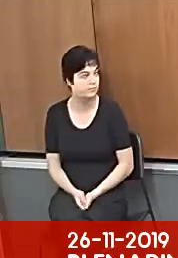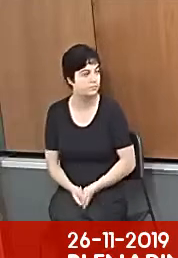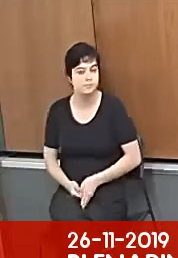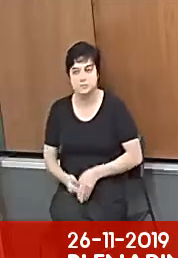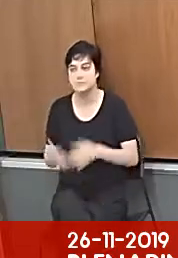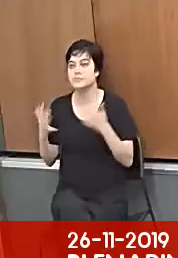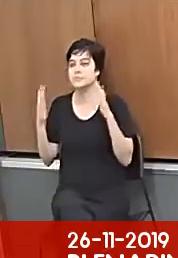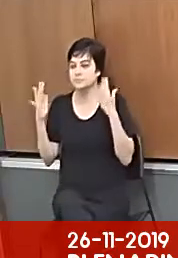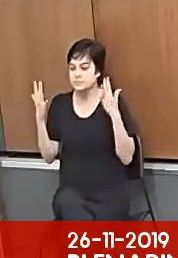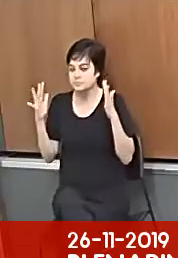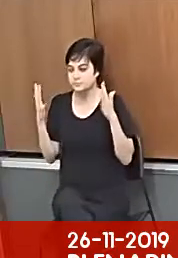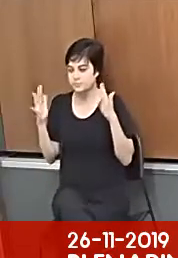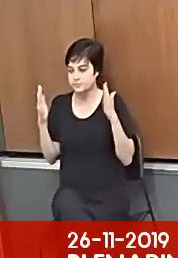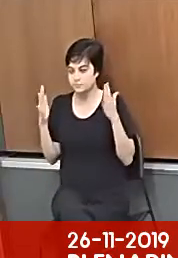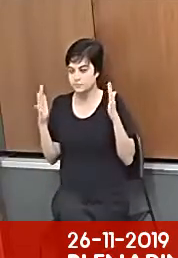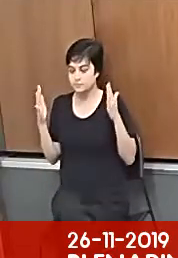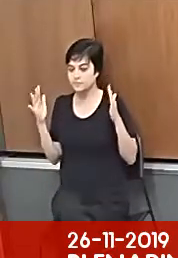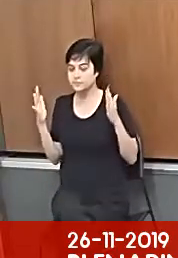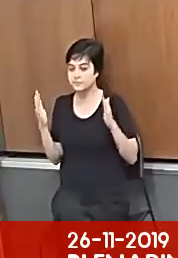apoio.